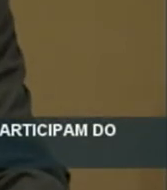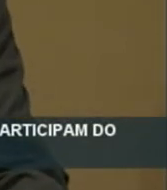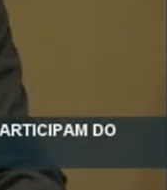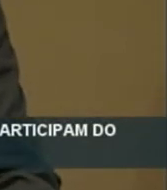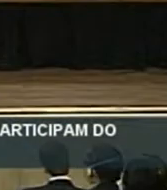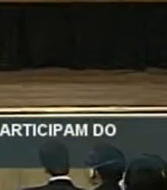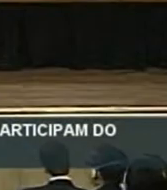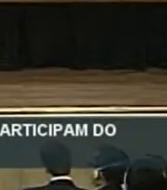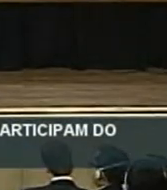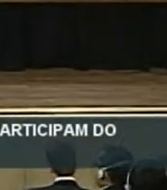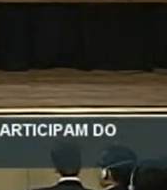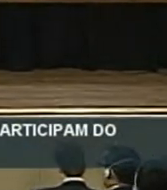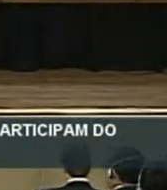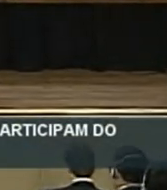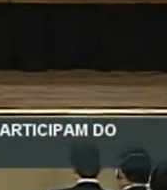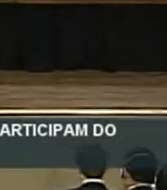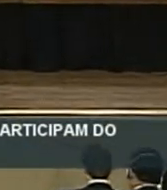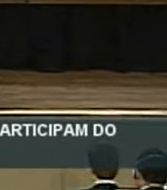Antônio